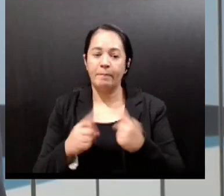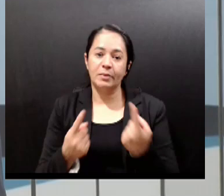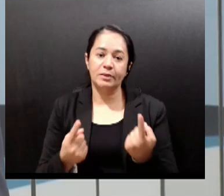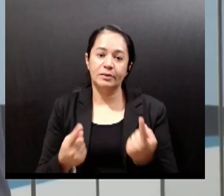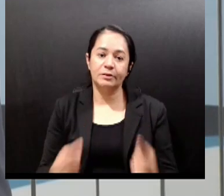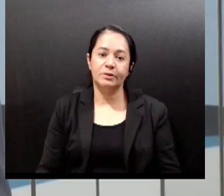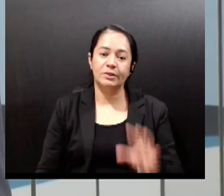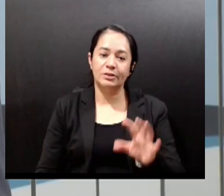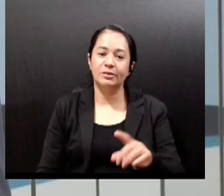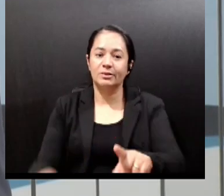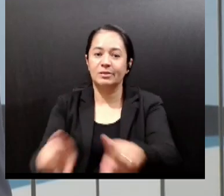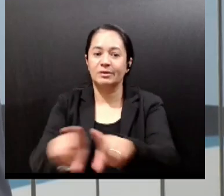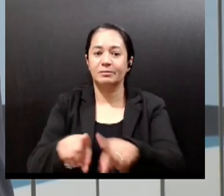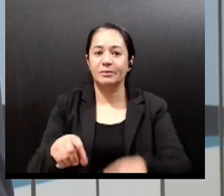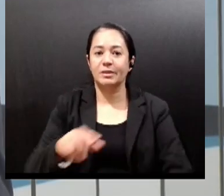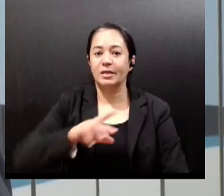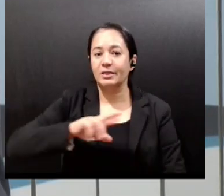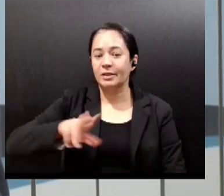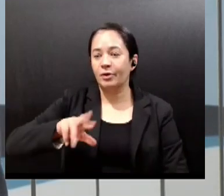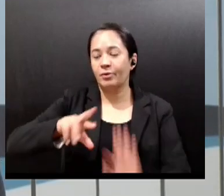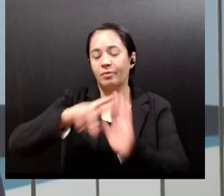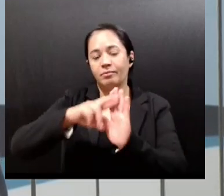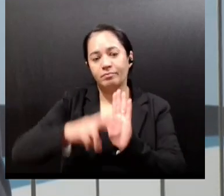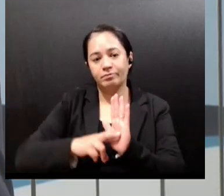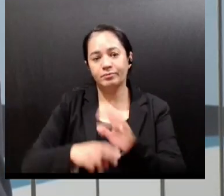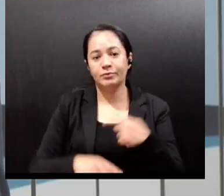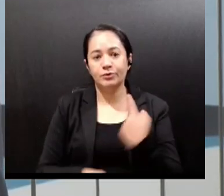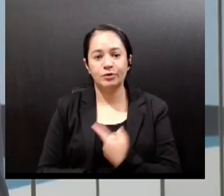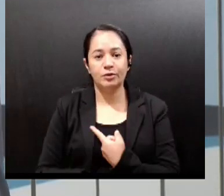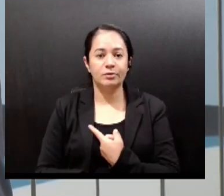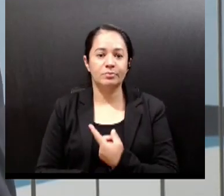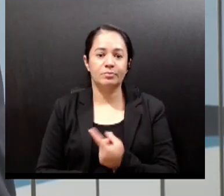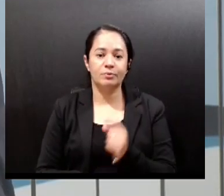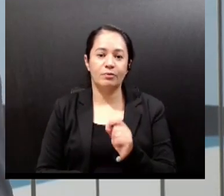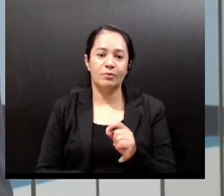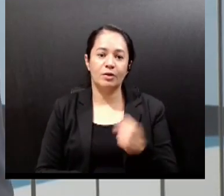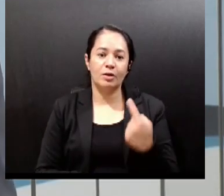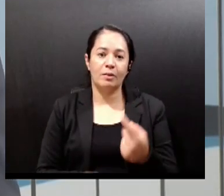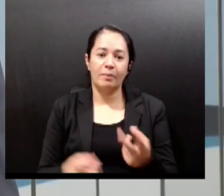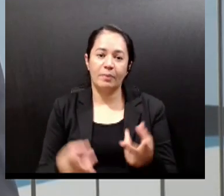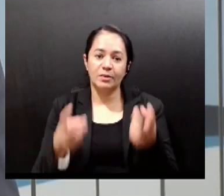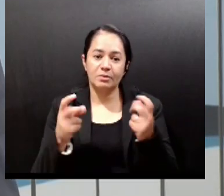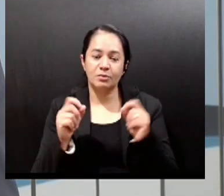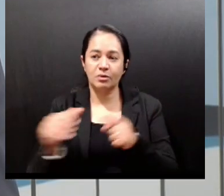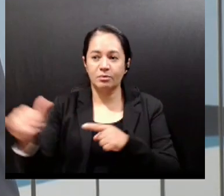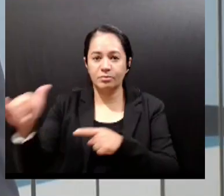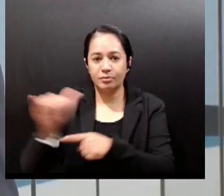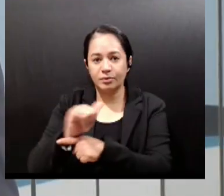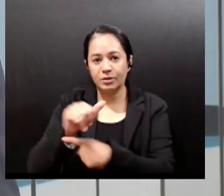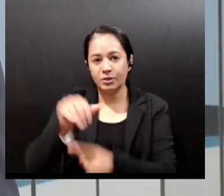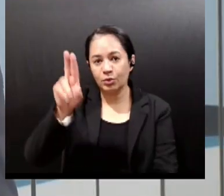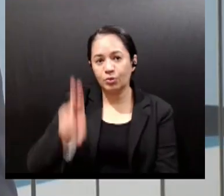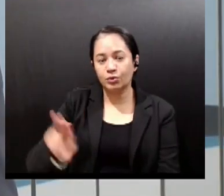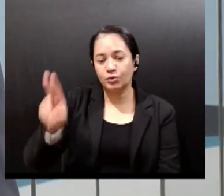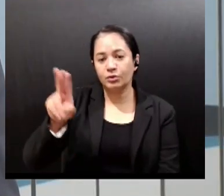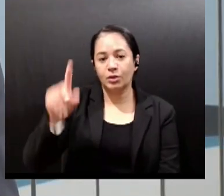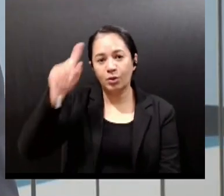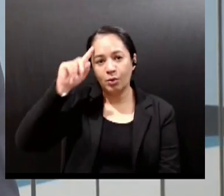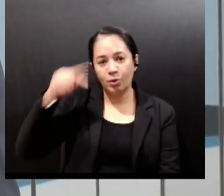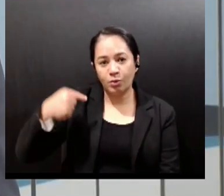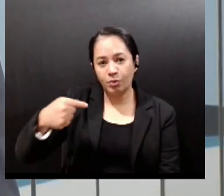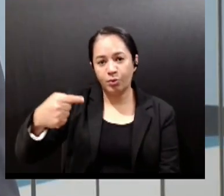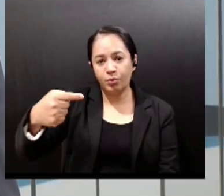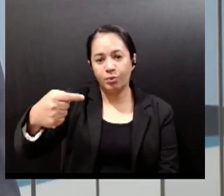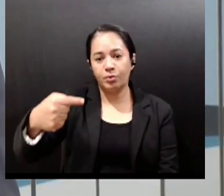não há uma regulamentação, a gente nós vemos aí artifícios utilizados no dia a dia em função